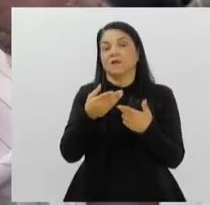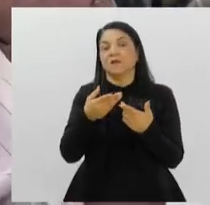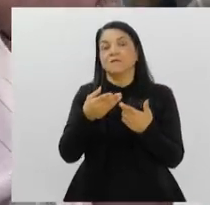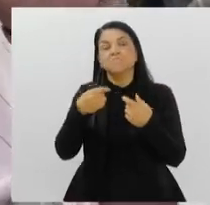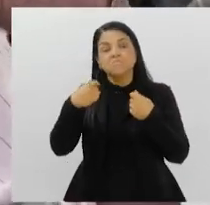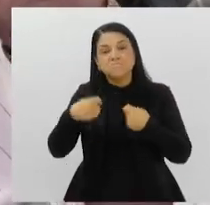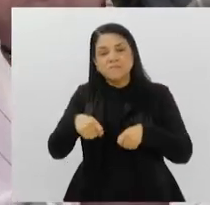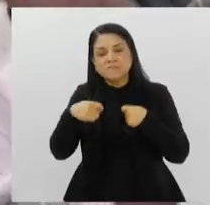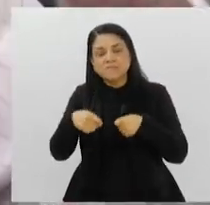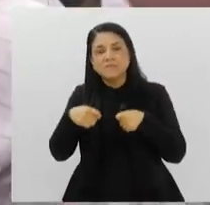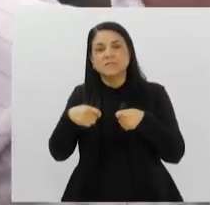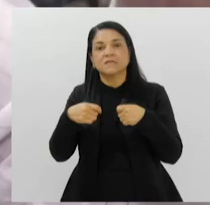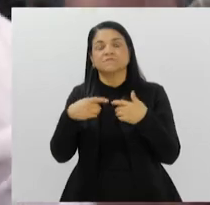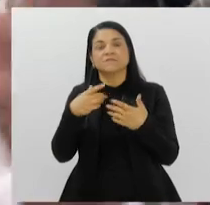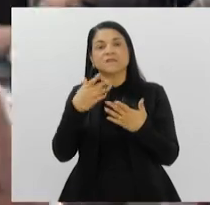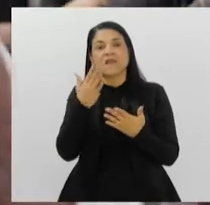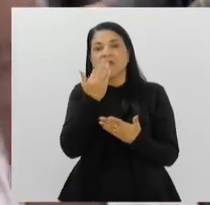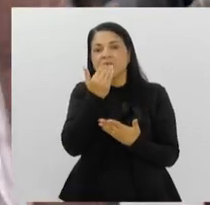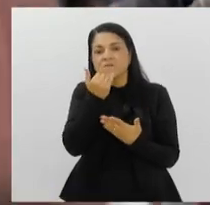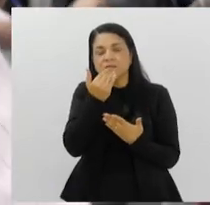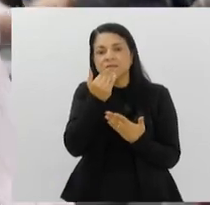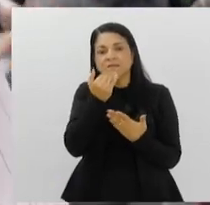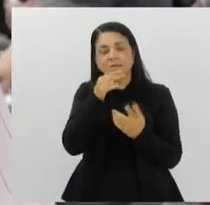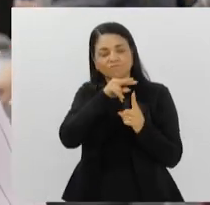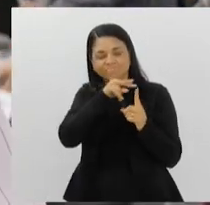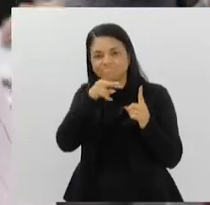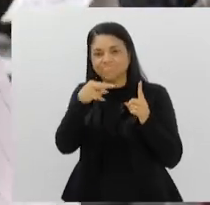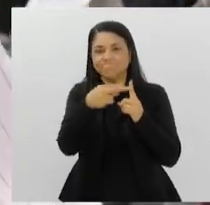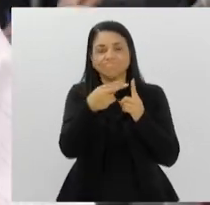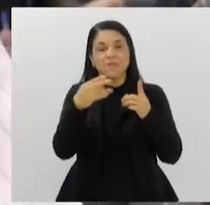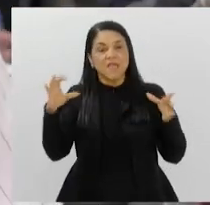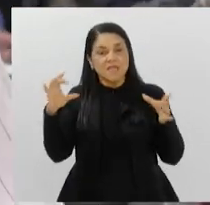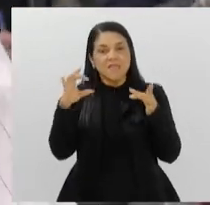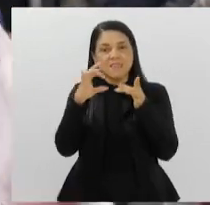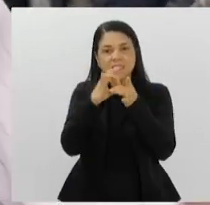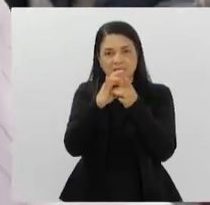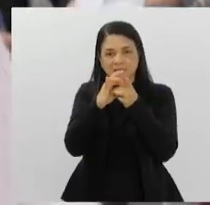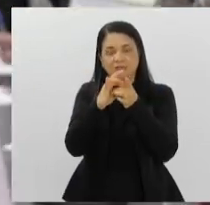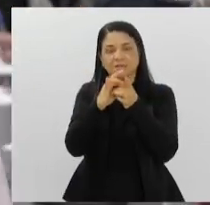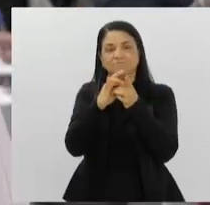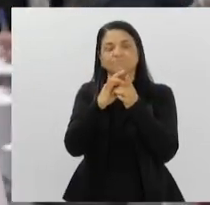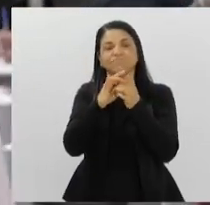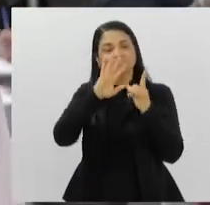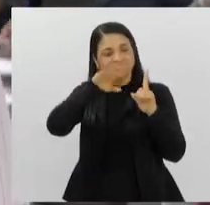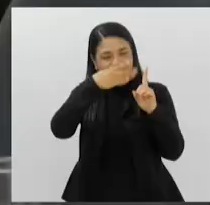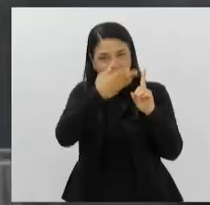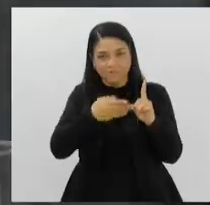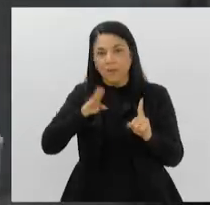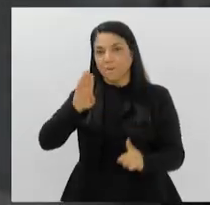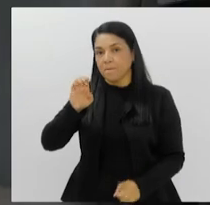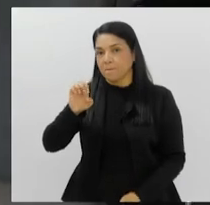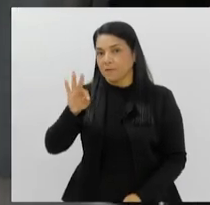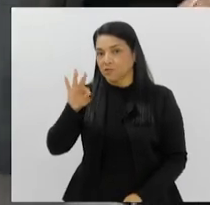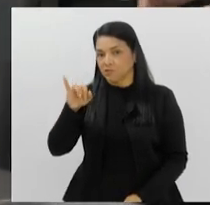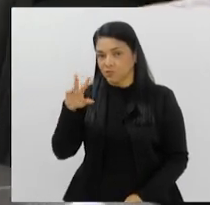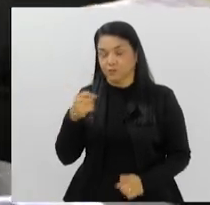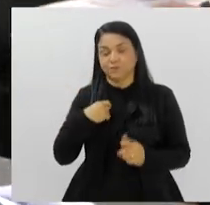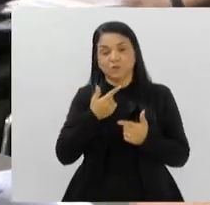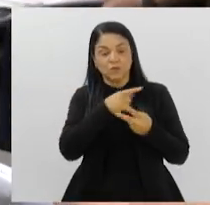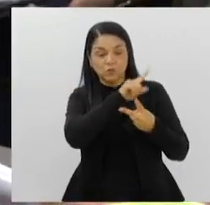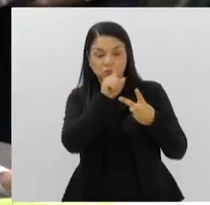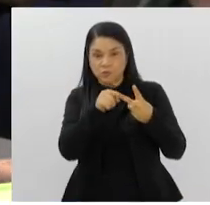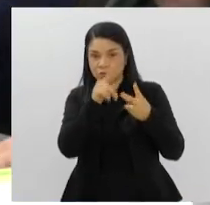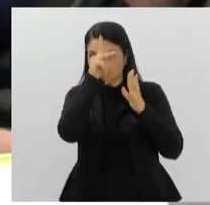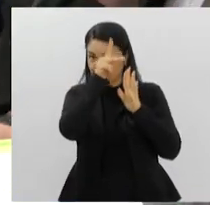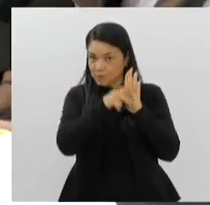ver a questão da alimentação de uma forma integrada, reverenciando o nosso saudoso Betinho. Outro projeto do